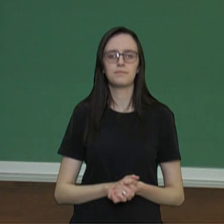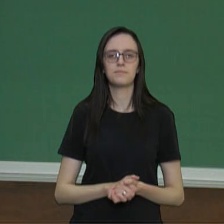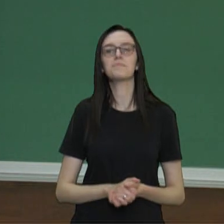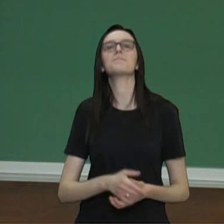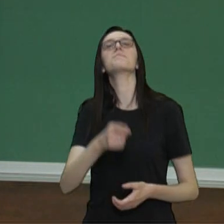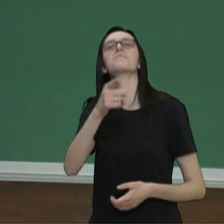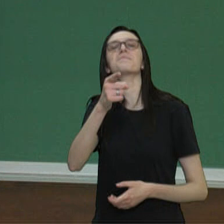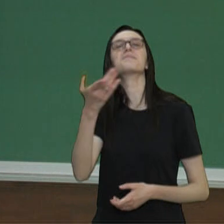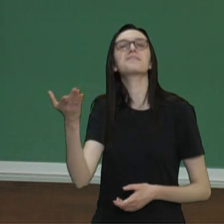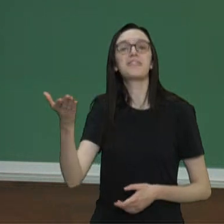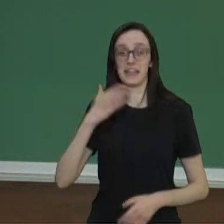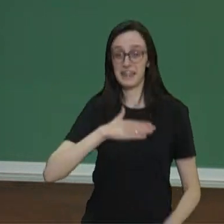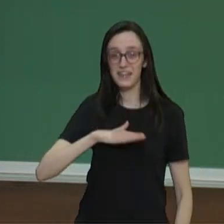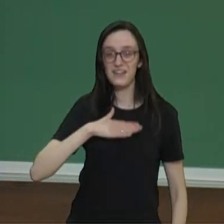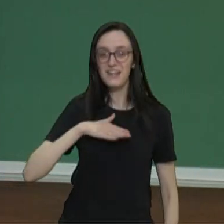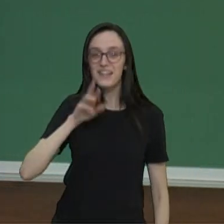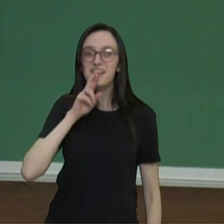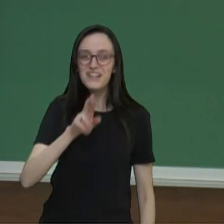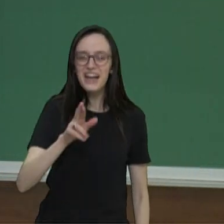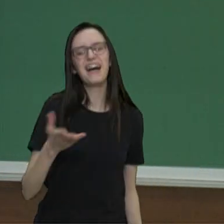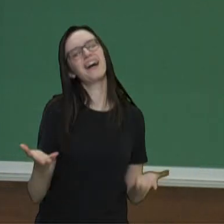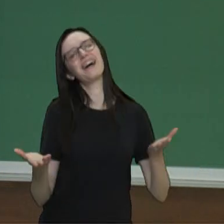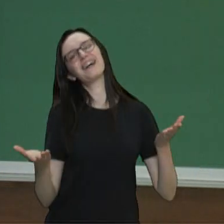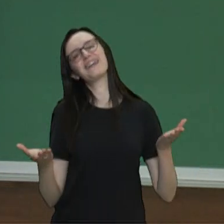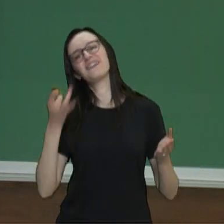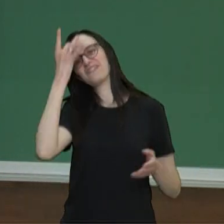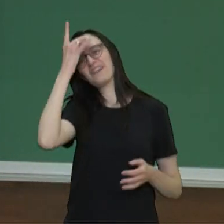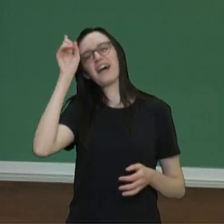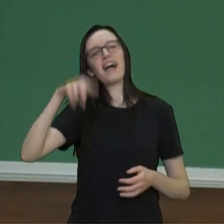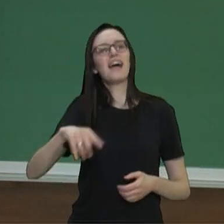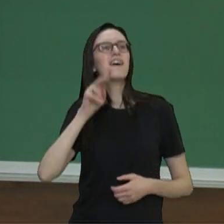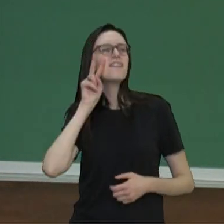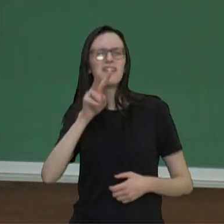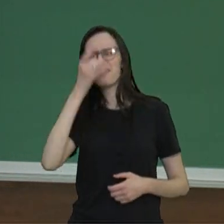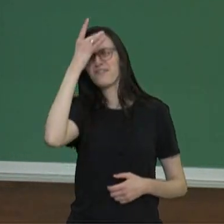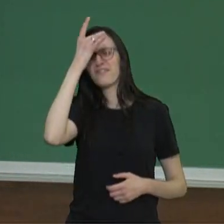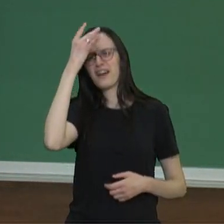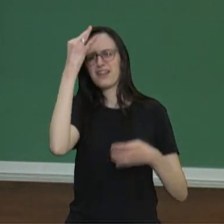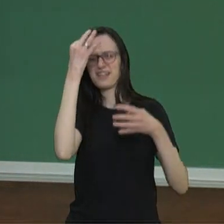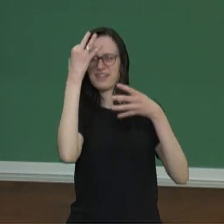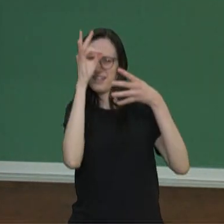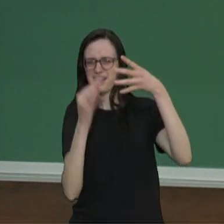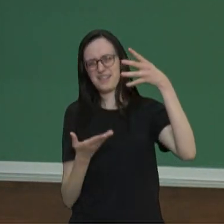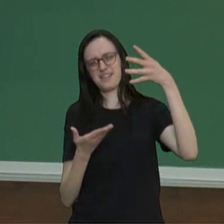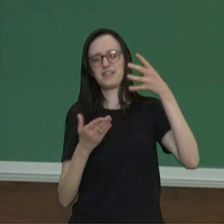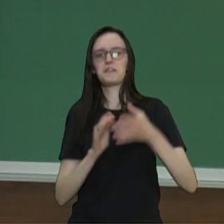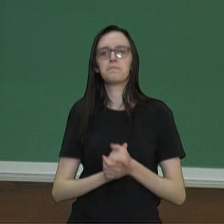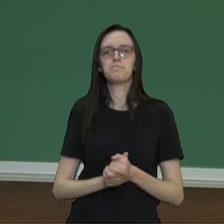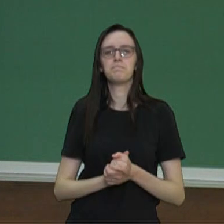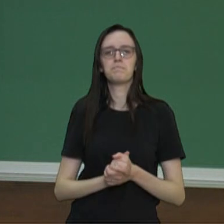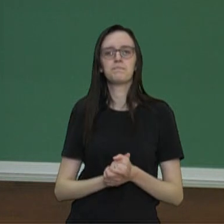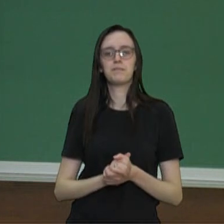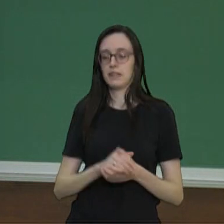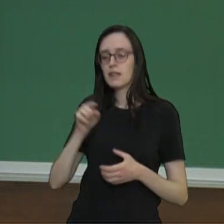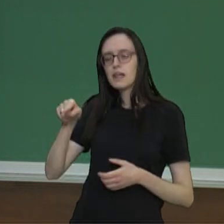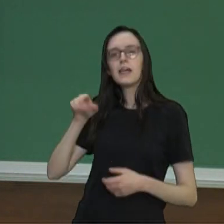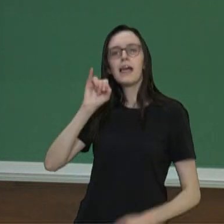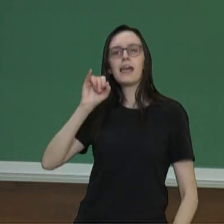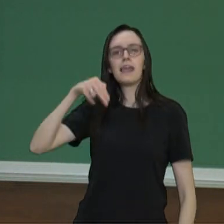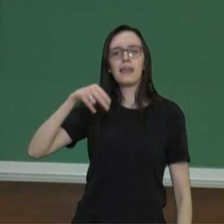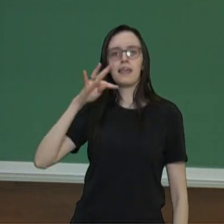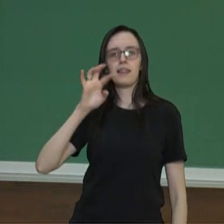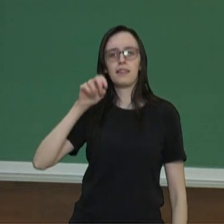E aí, pessoal? Tranquilo de responder esse, né? Ainda mais com alternativas tão fáceis. A Intentona Comunista